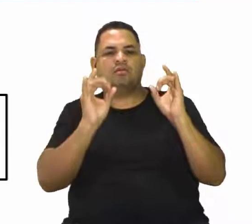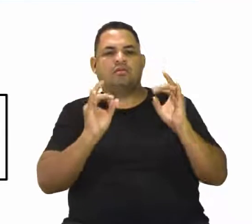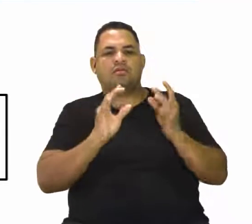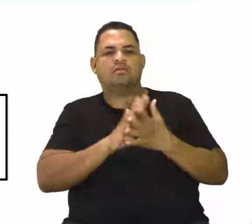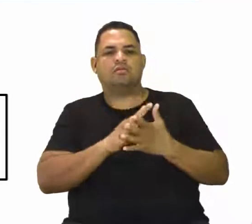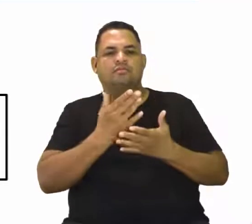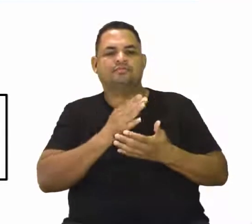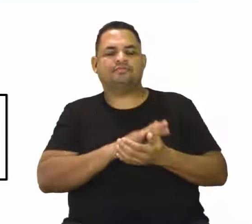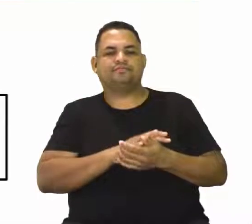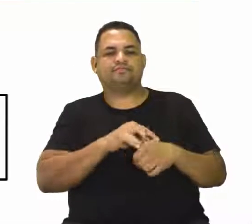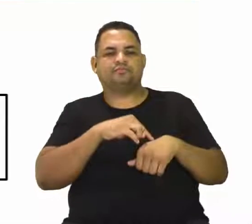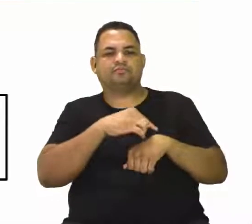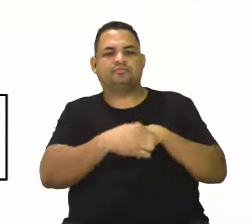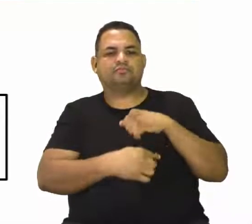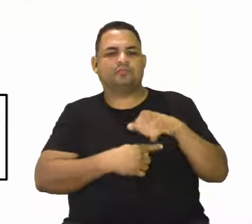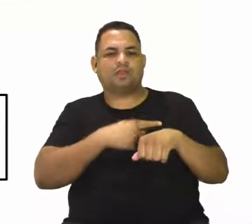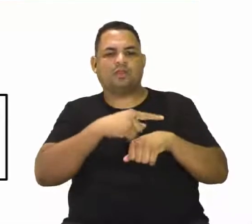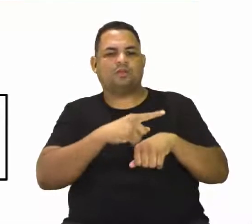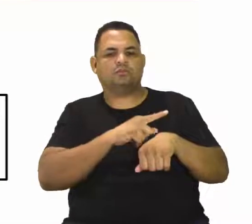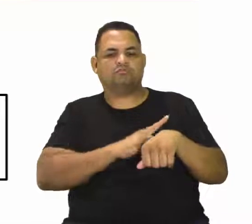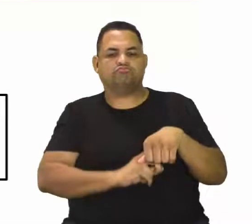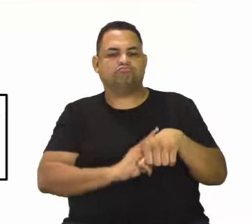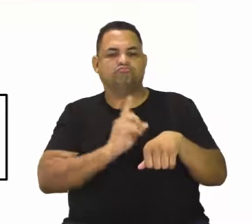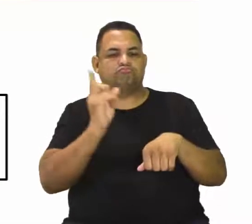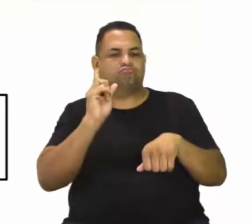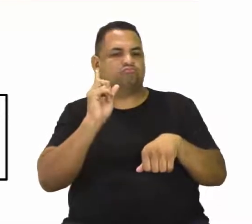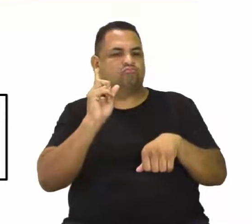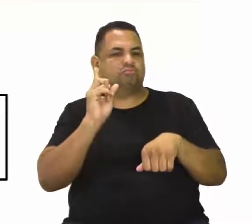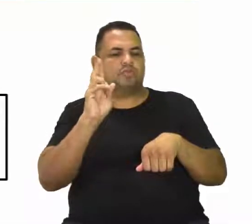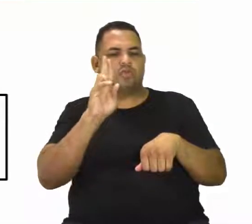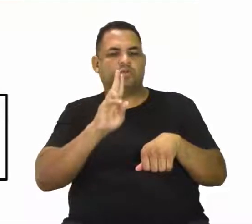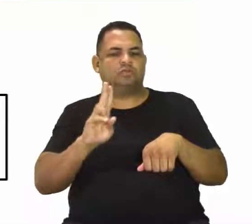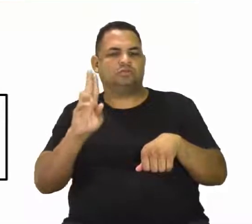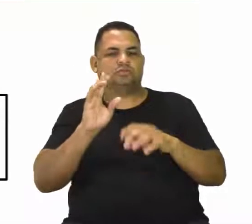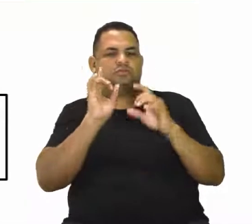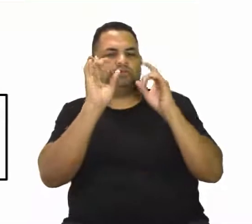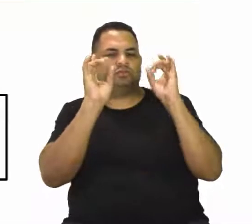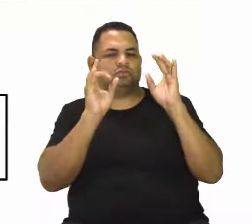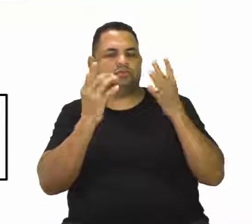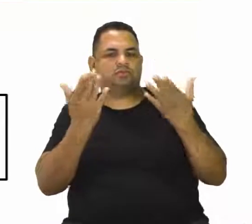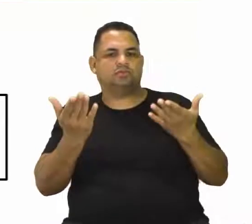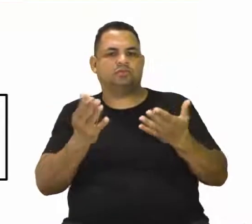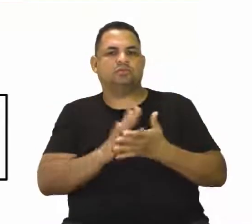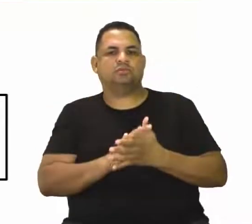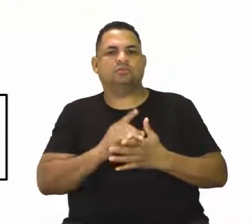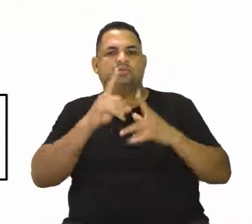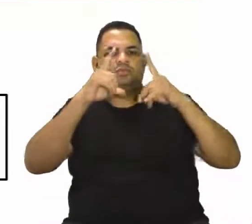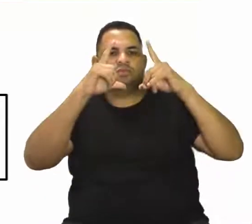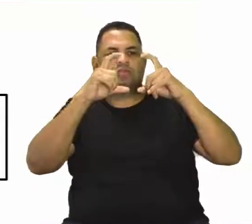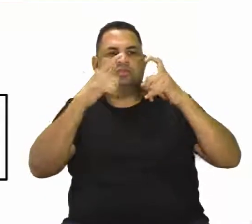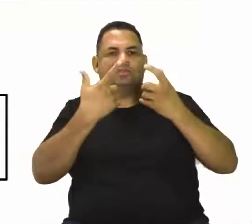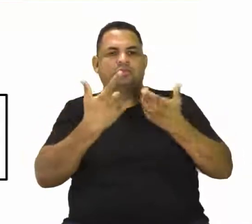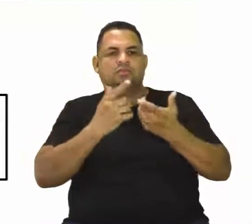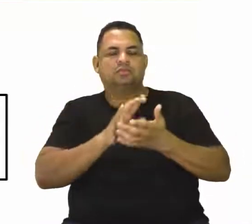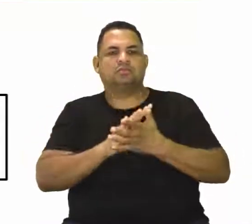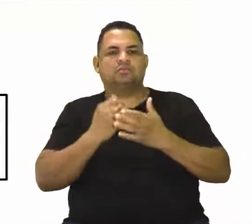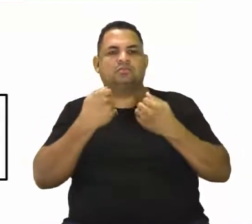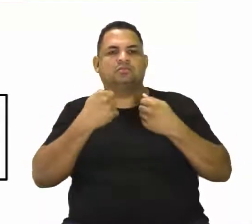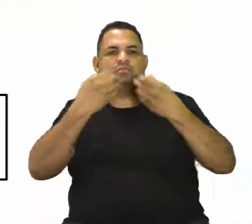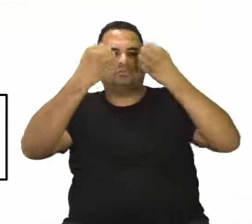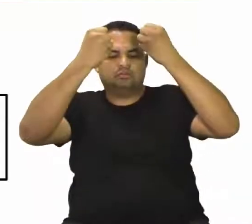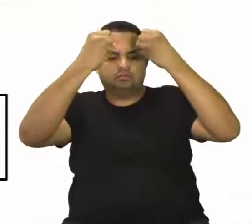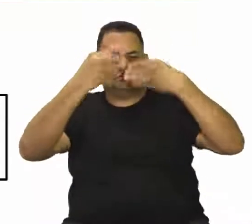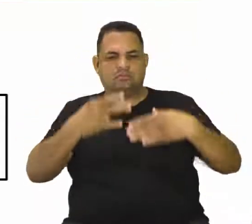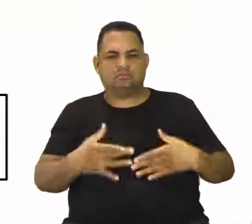eu o cara não usa isso aqui ó A então só detalhes por isso que eu coloquei essa foto para poder